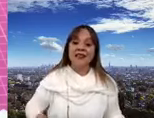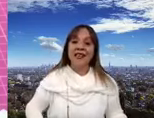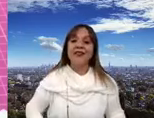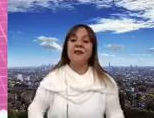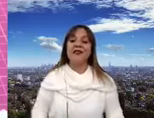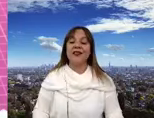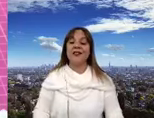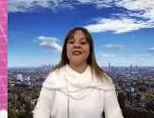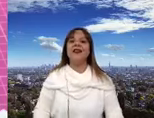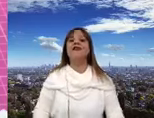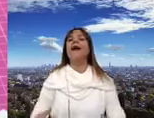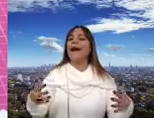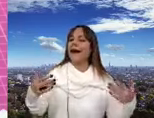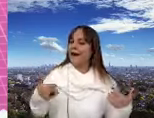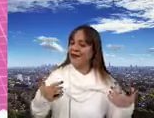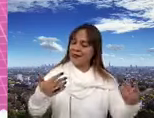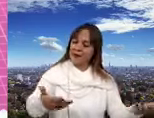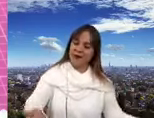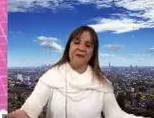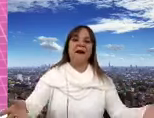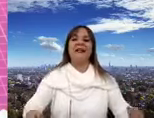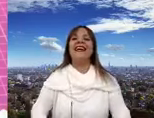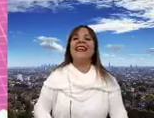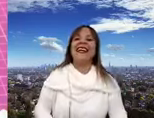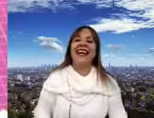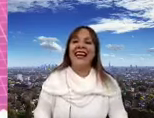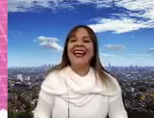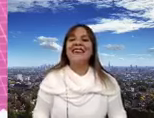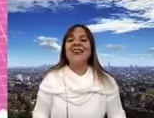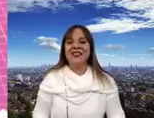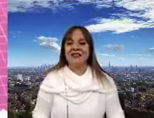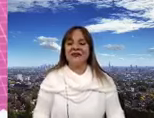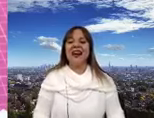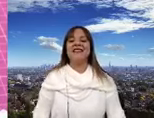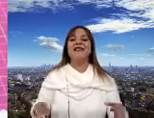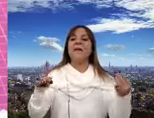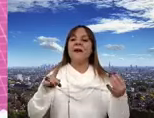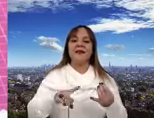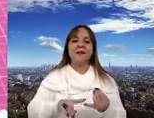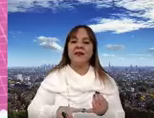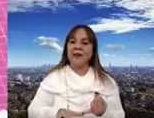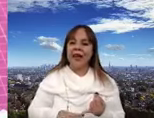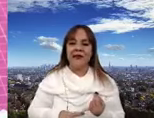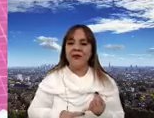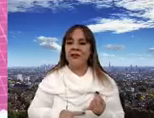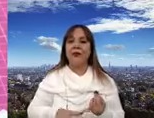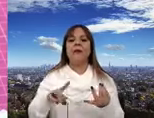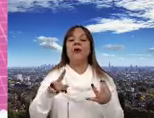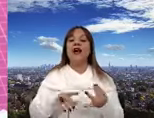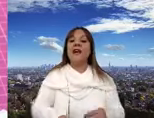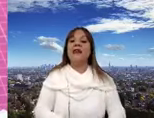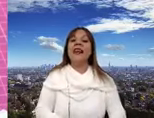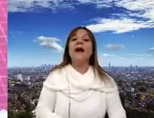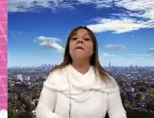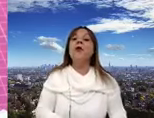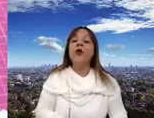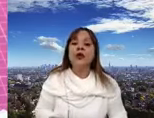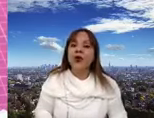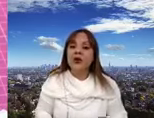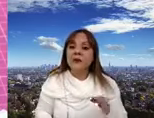parceiros da Santa Fé. É claro que você vai participar aqui do Arte que Faz. Então, vai participar de uma live com o seu amor. Vai ganhar